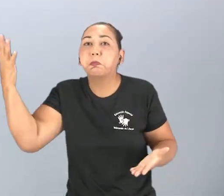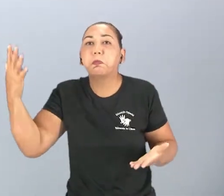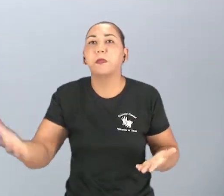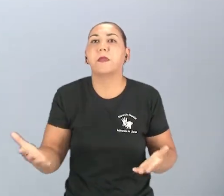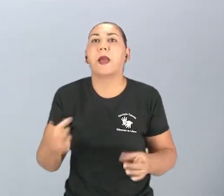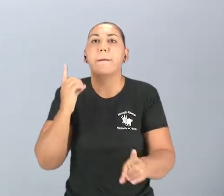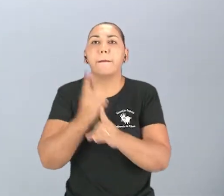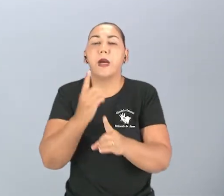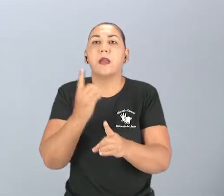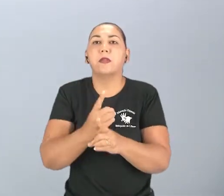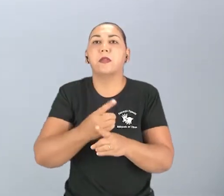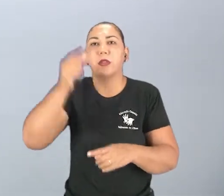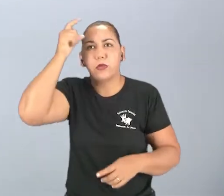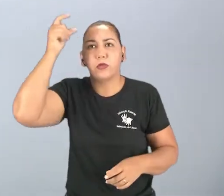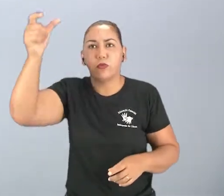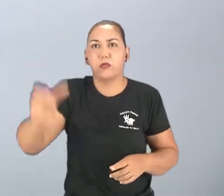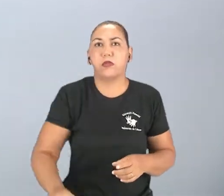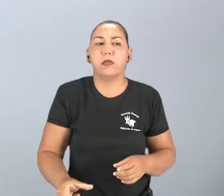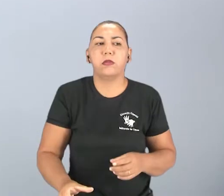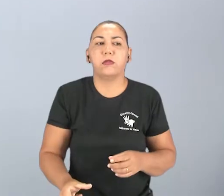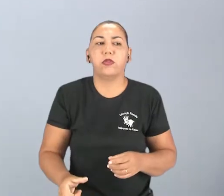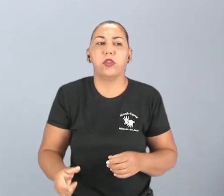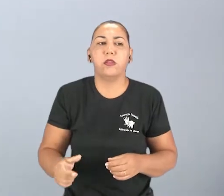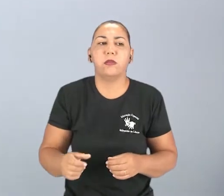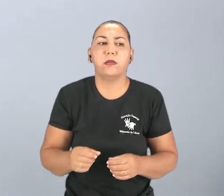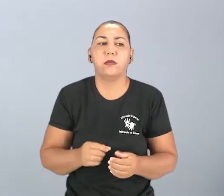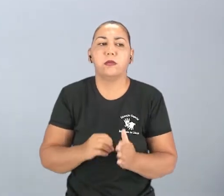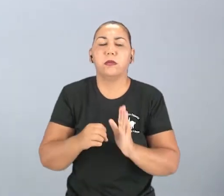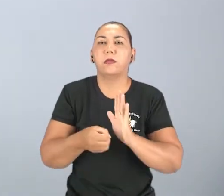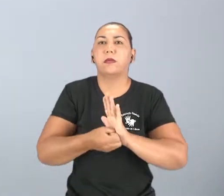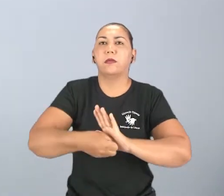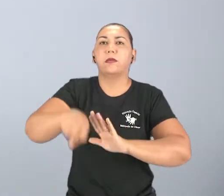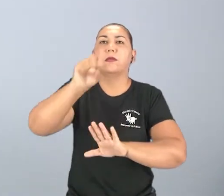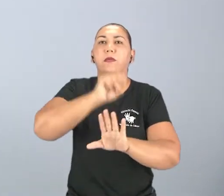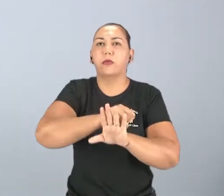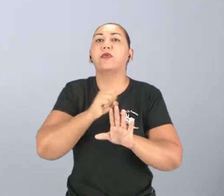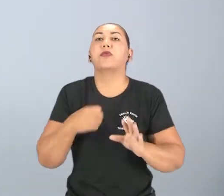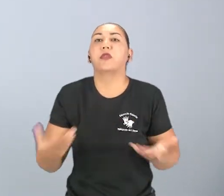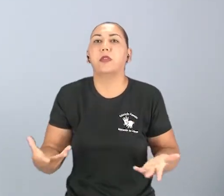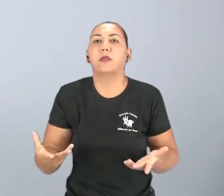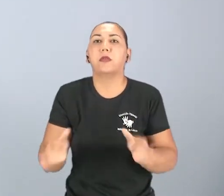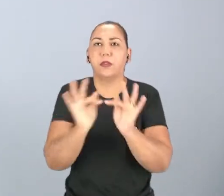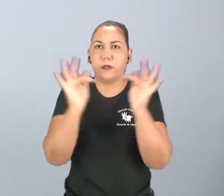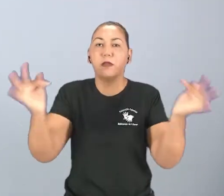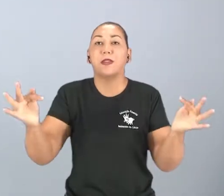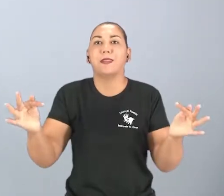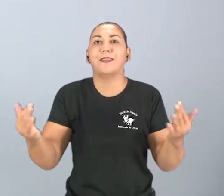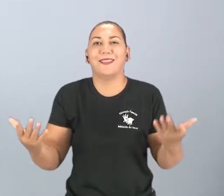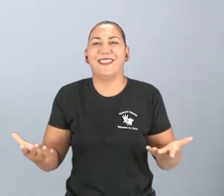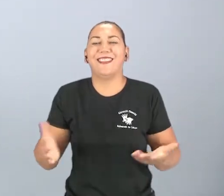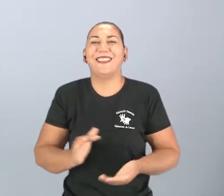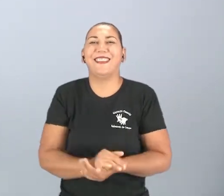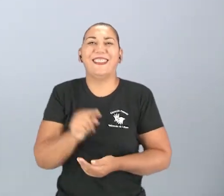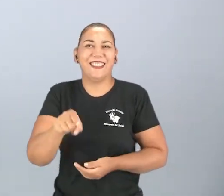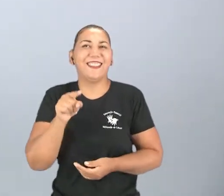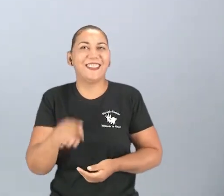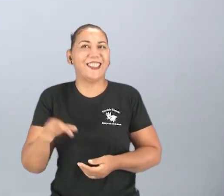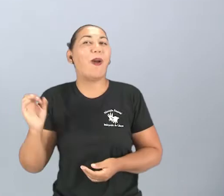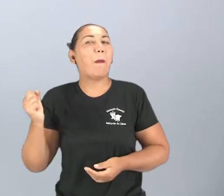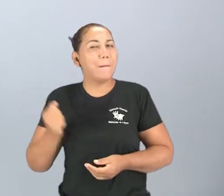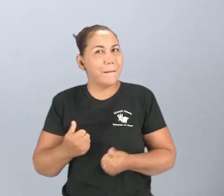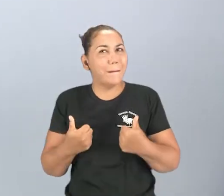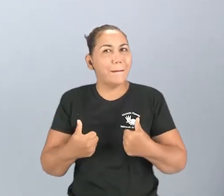encontrar o sujeito daquele verbo, você pergunta quem ou o que está desenvolvendo aquela ação. Já estão especialistas, né? Então